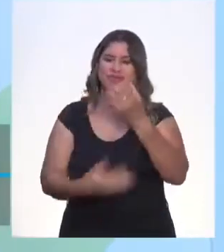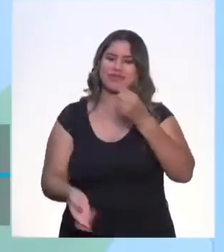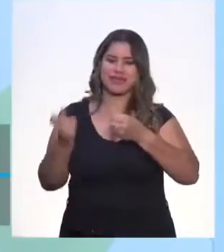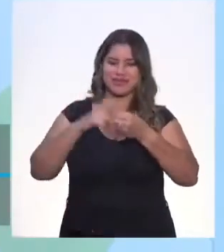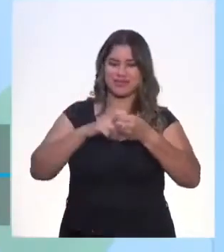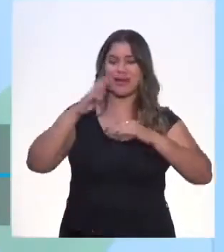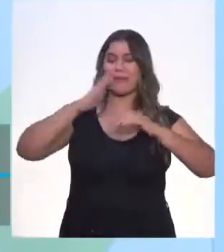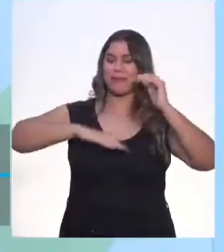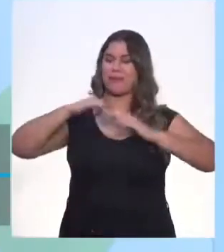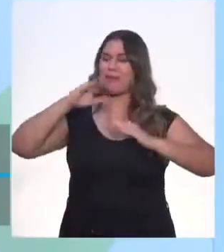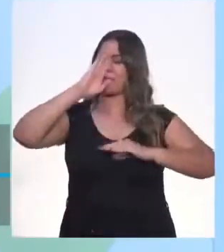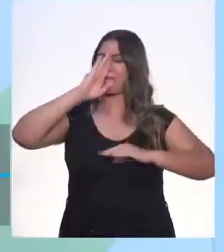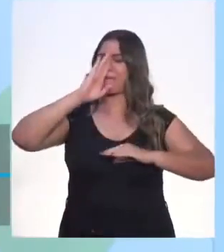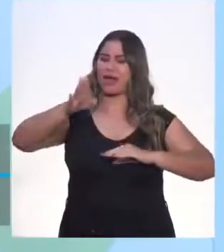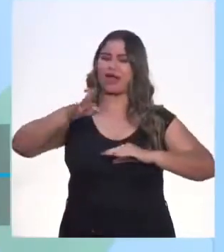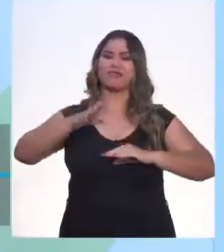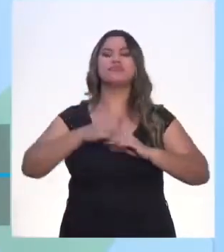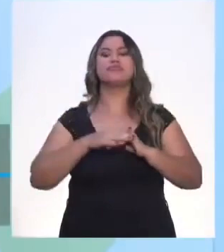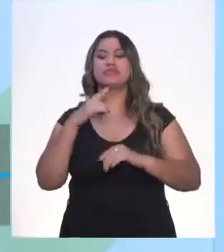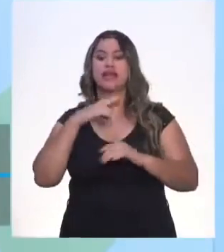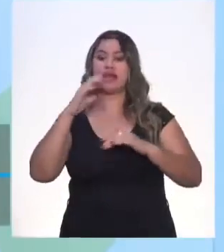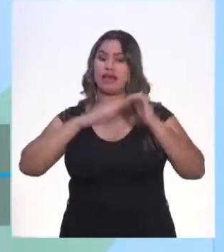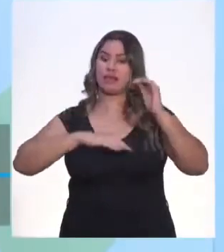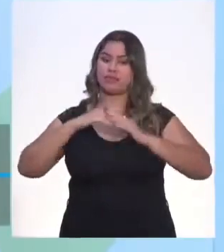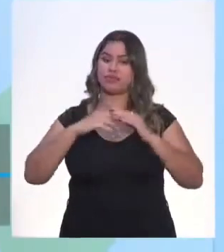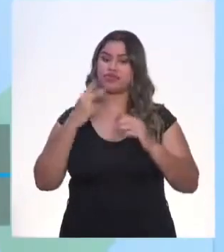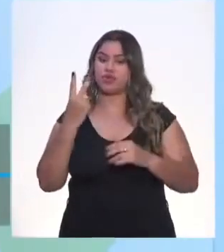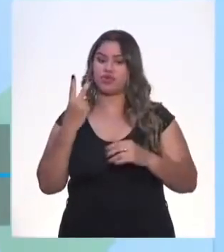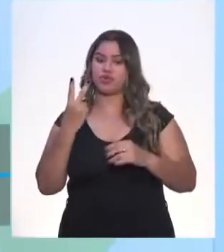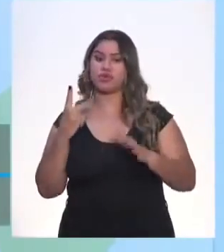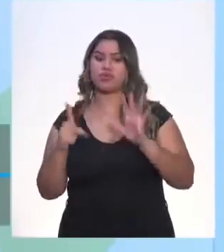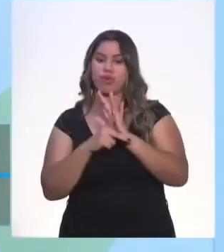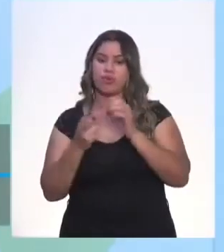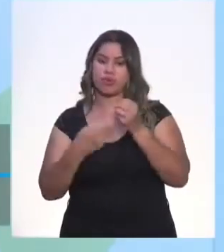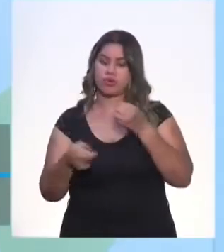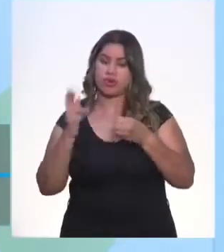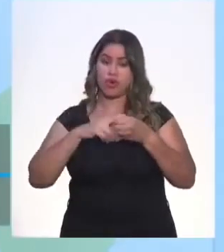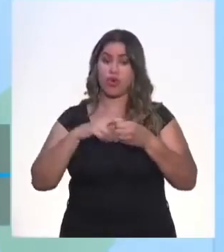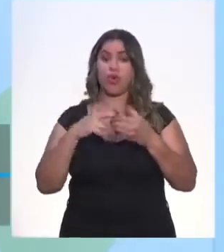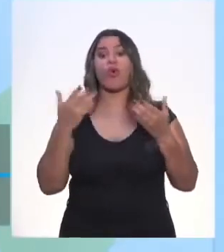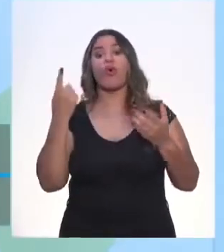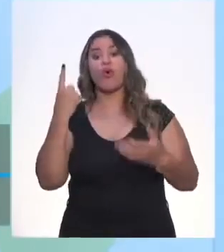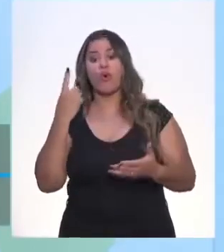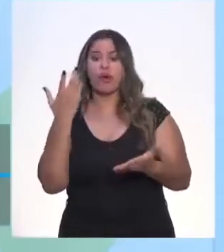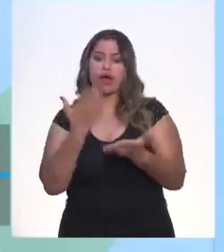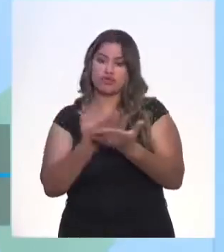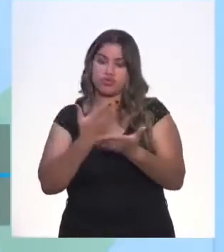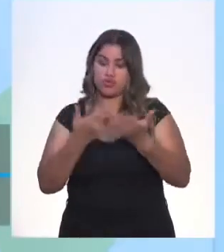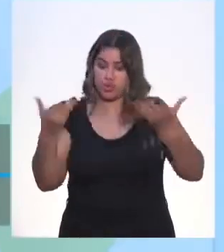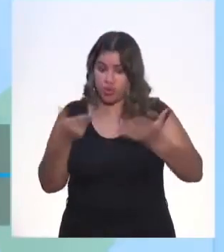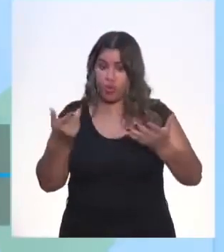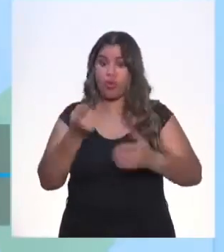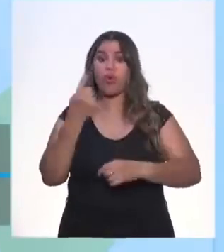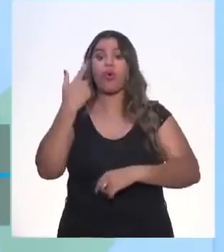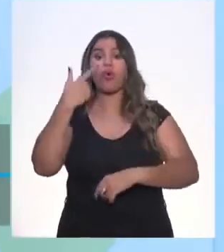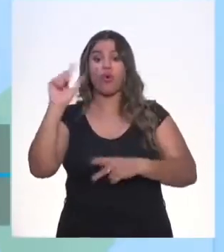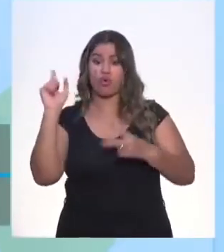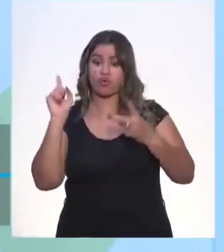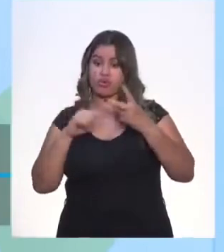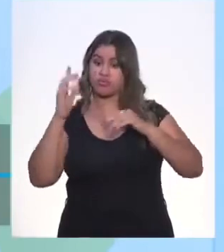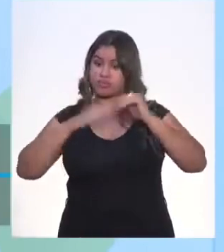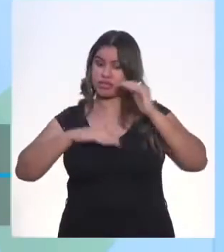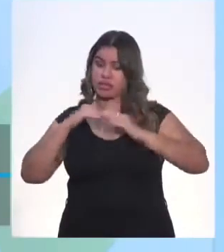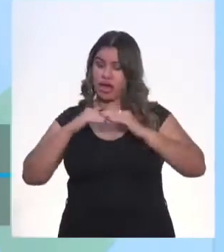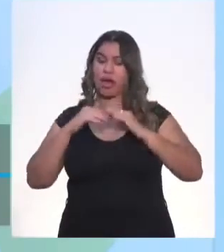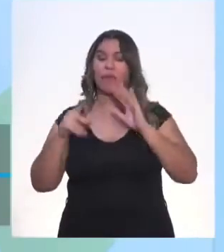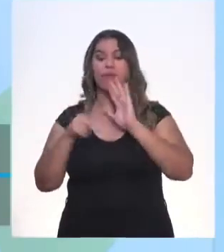essenciais desse bimestre. Constam aí 2 habilidades de retomada. Uma vai ser trabalhada nessa aula e a outra na próxima. E aí a gente já volta à